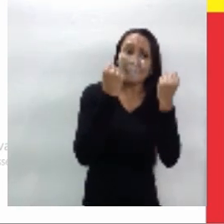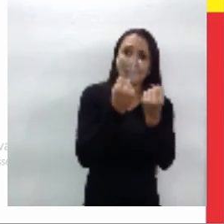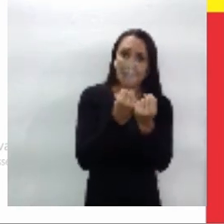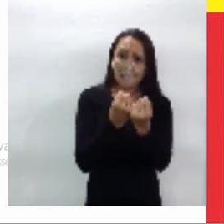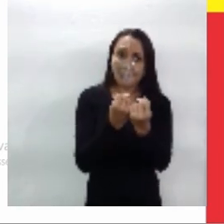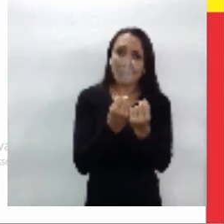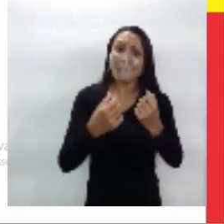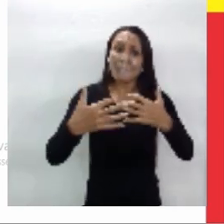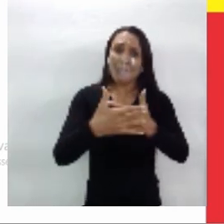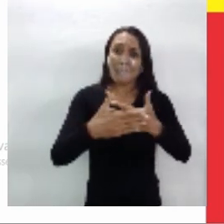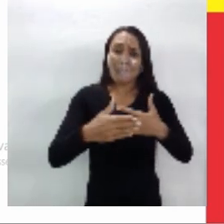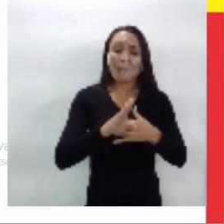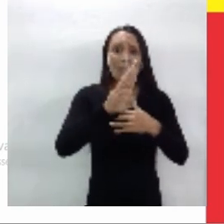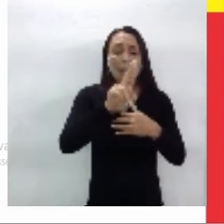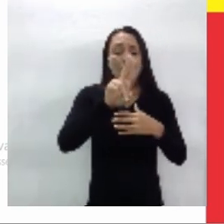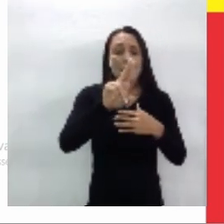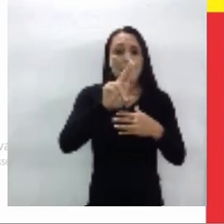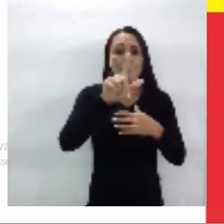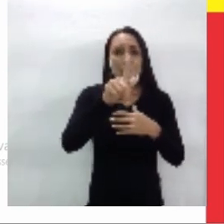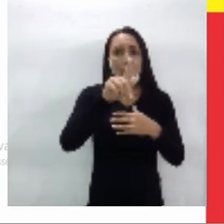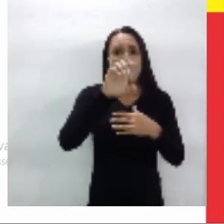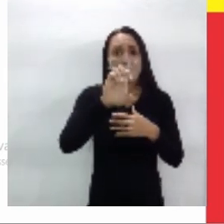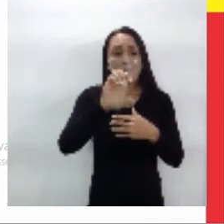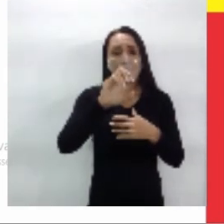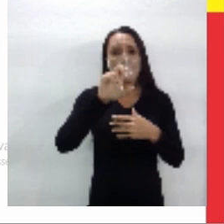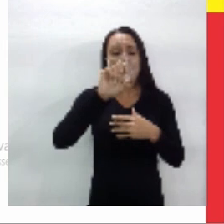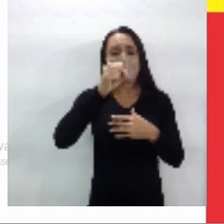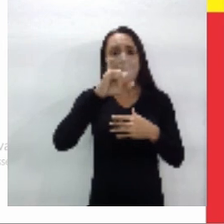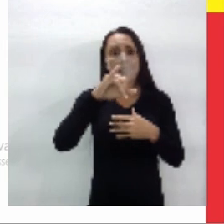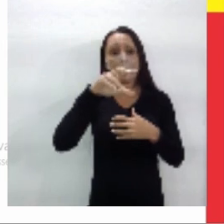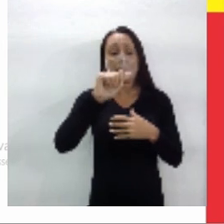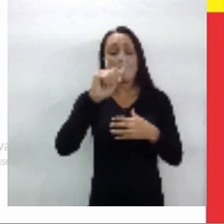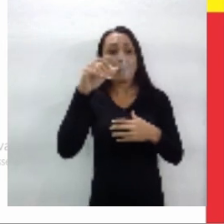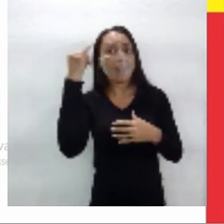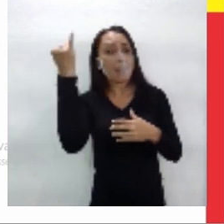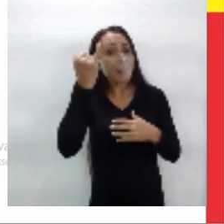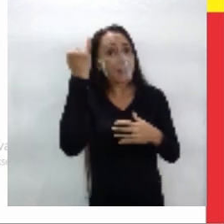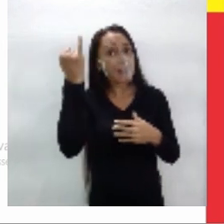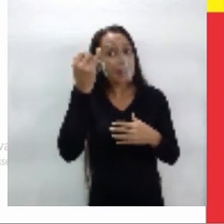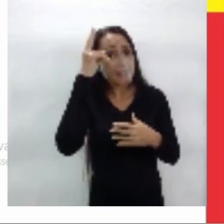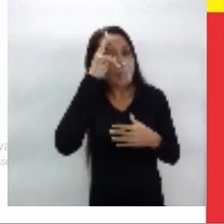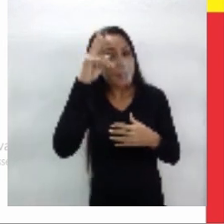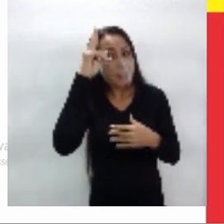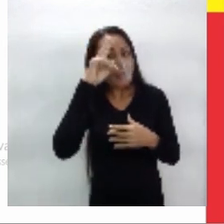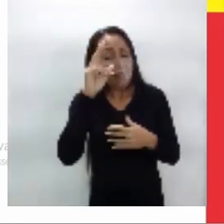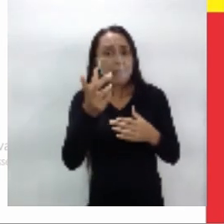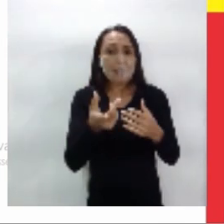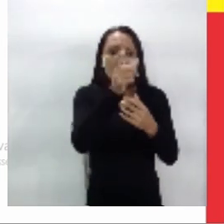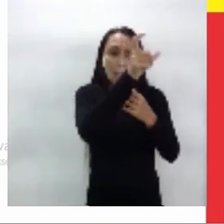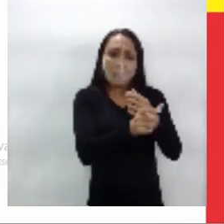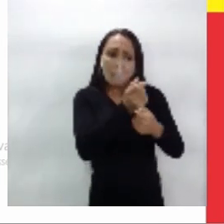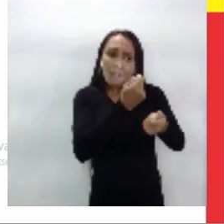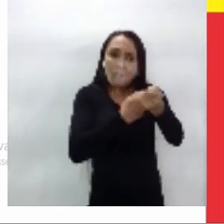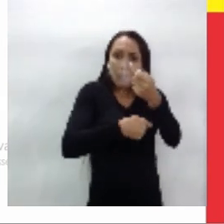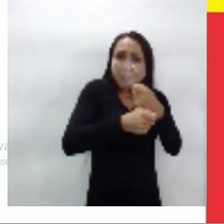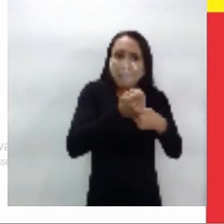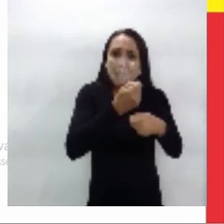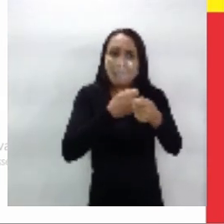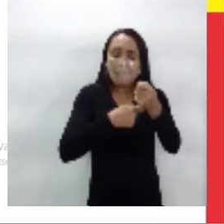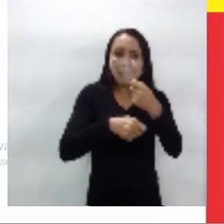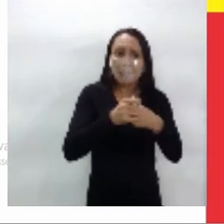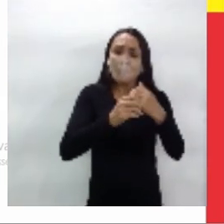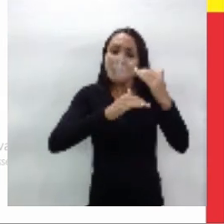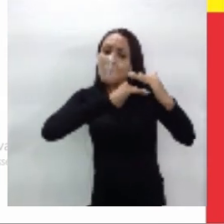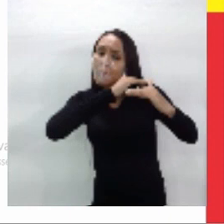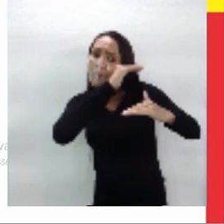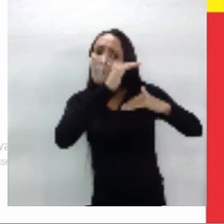social chamada de burguesia. Importante lembrar que os comerciantes que foram